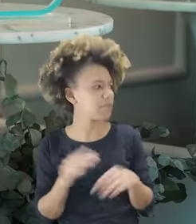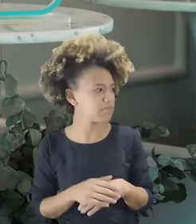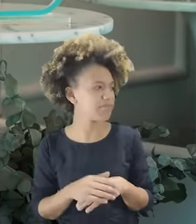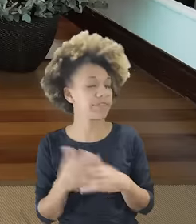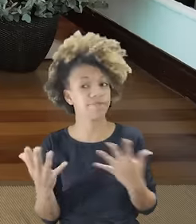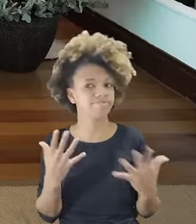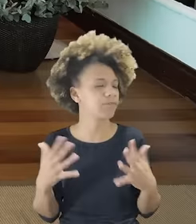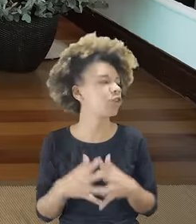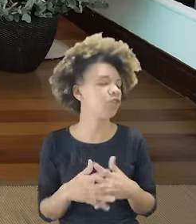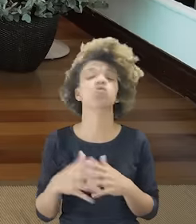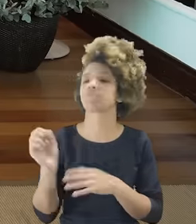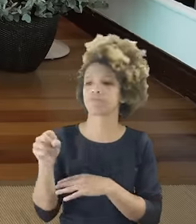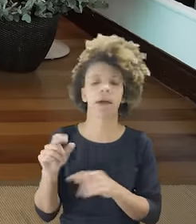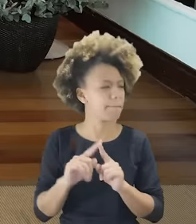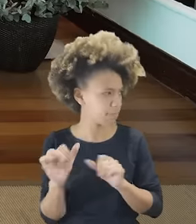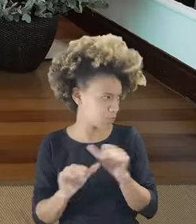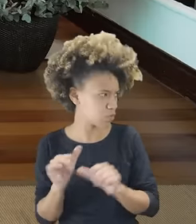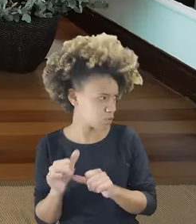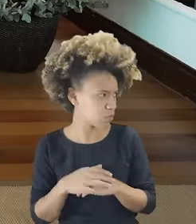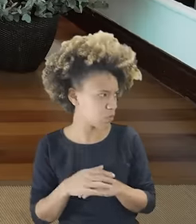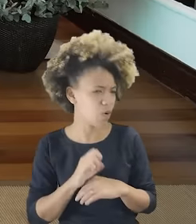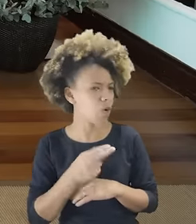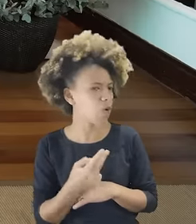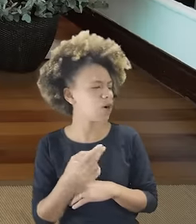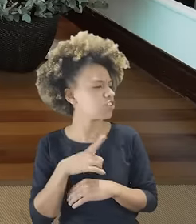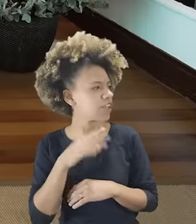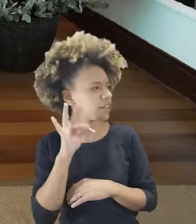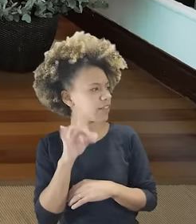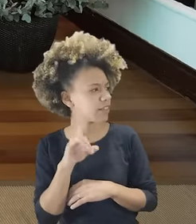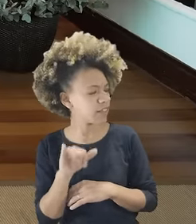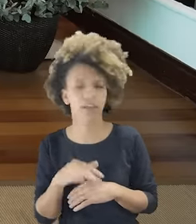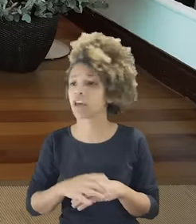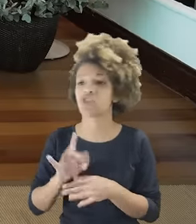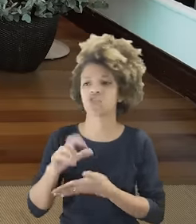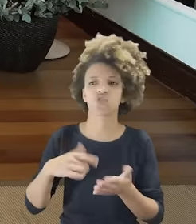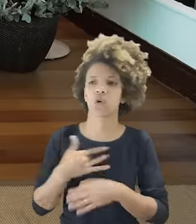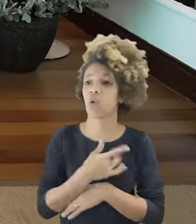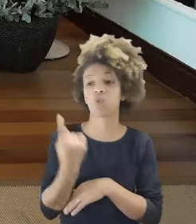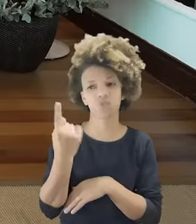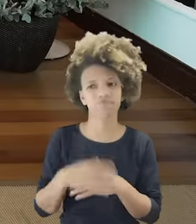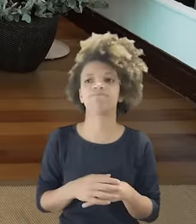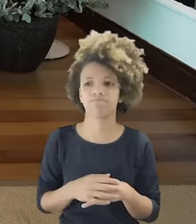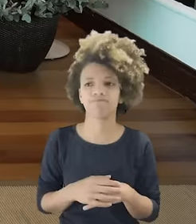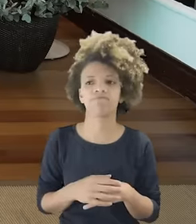você fica meio conflito mas mudou a personagem não ela só tem um plano de saúde